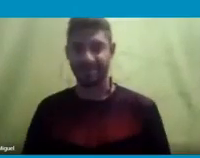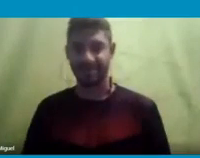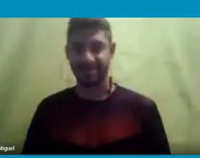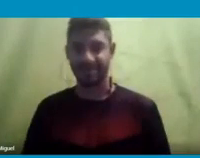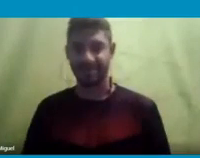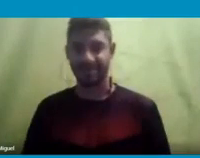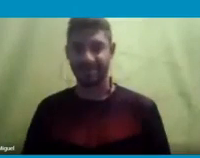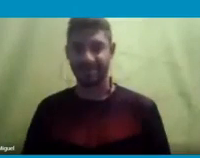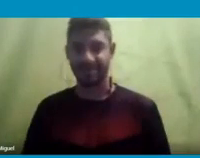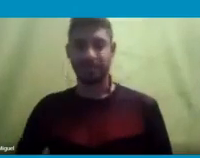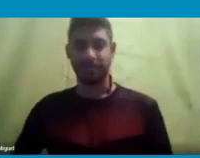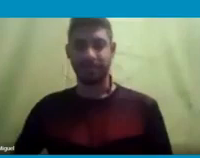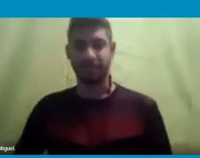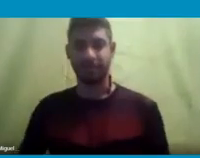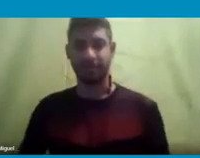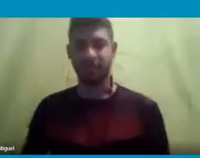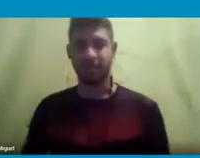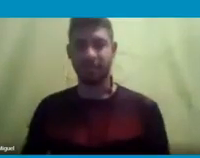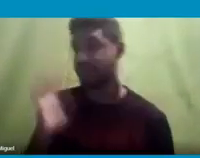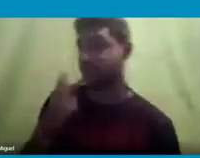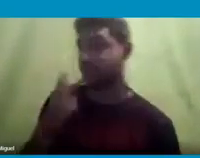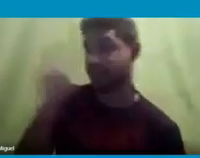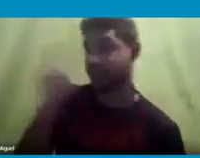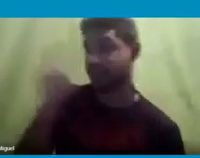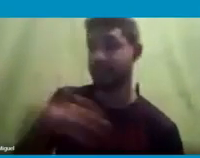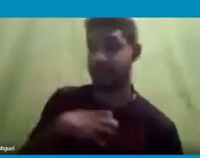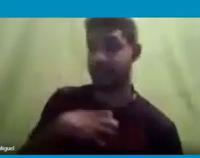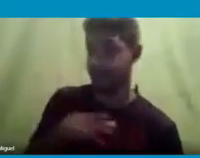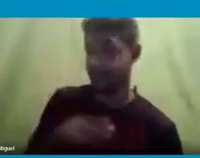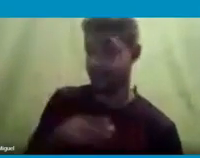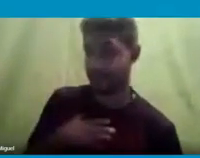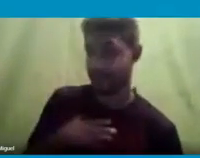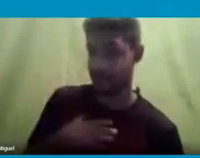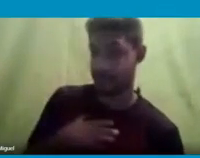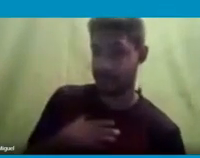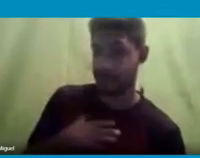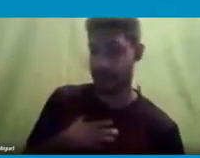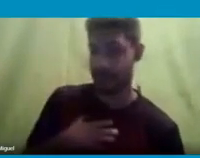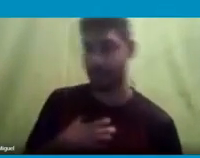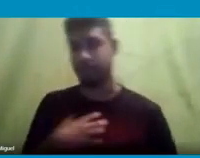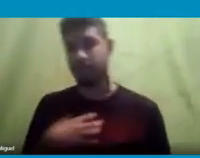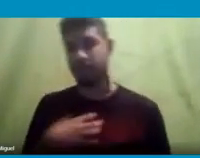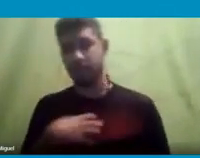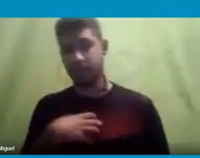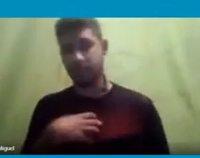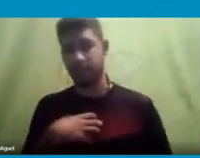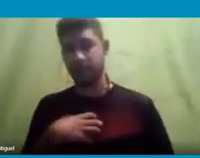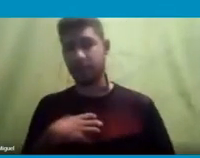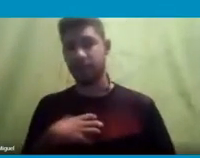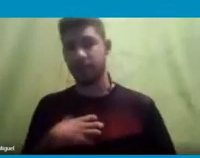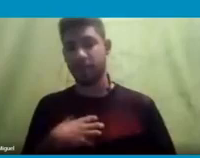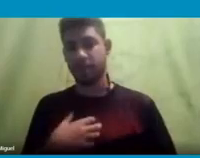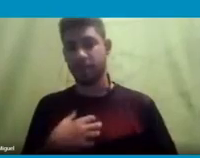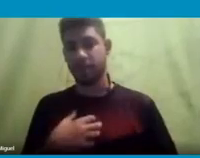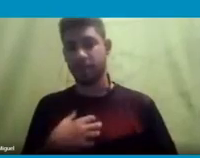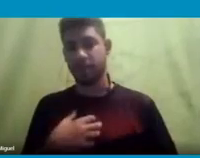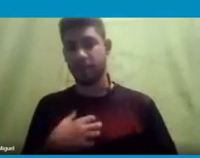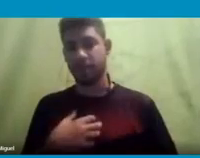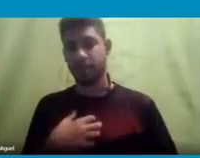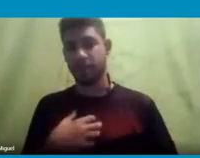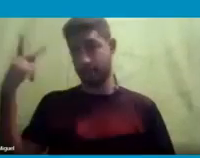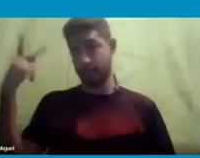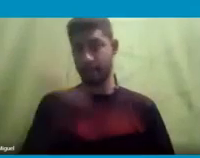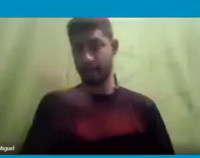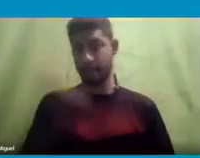já que você compromisso na Bahia, deixa eu te perguntar uma coisa. O Antônio Rizério, antropólogo da Federal da Bahia, tem